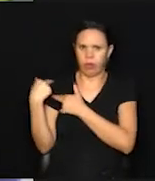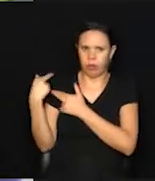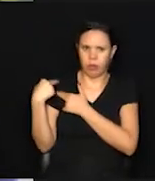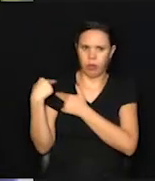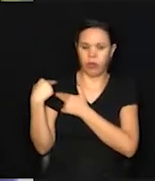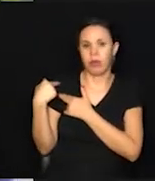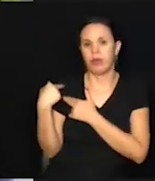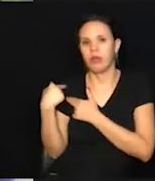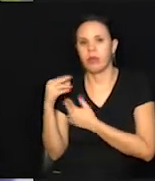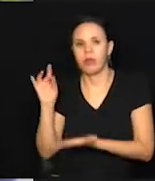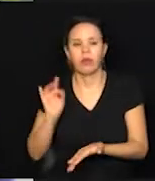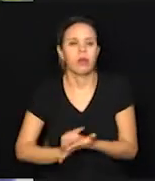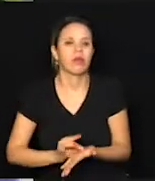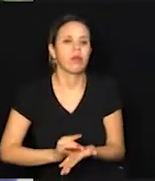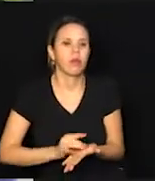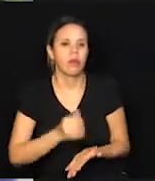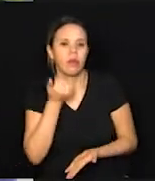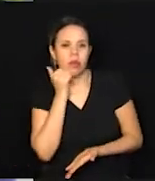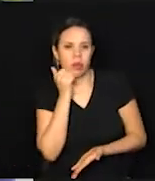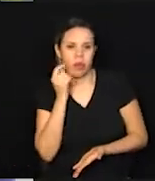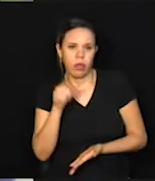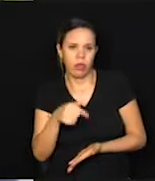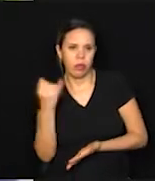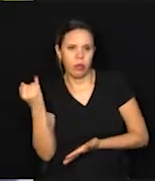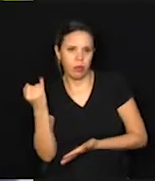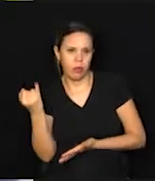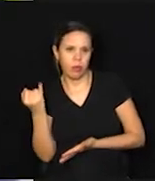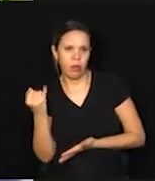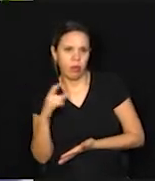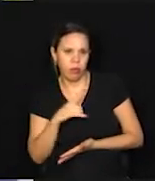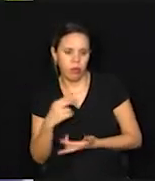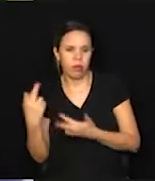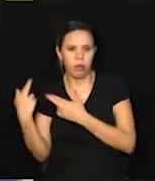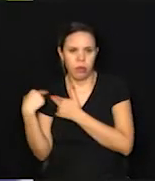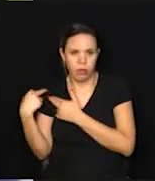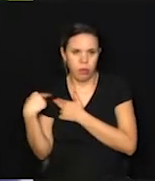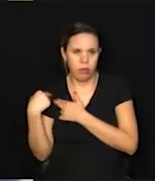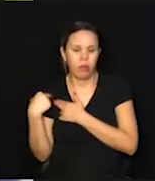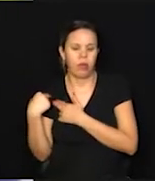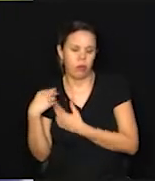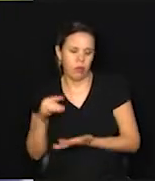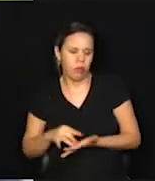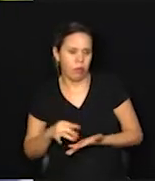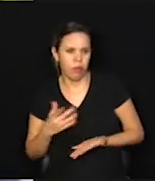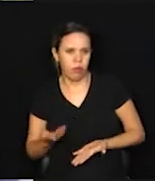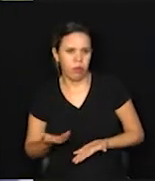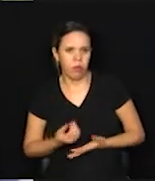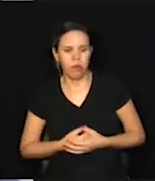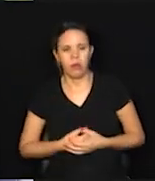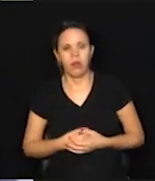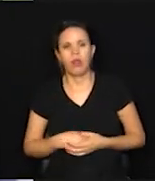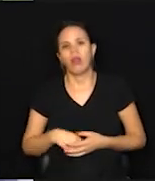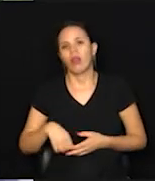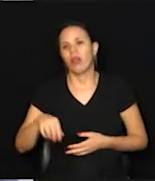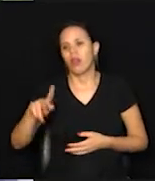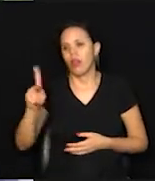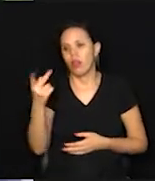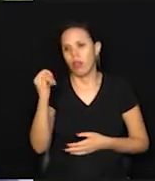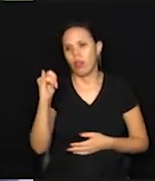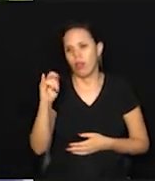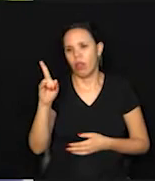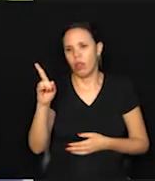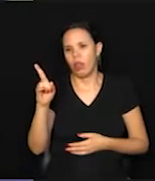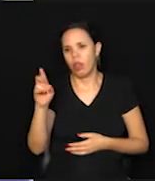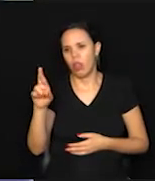com o que se afirma. Na ciência isso é muito importante. Nós temos que ter responsabilidade com aquilo que a gente afirma. Então, a hidroxicloroquina, por exemplo, caiu. E hoje